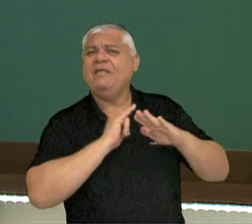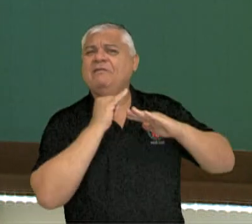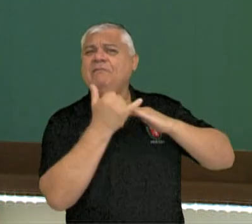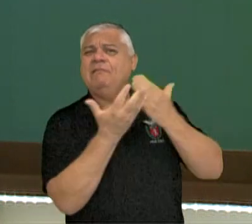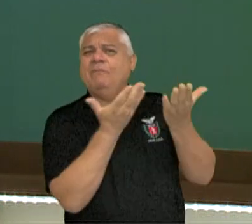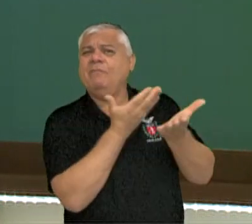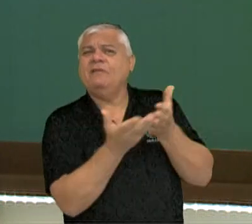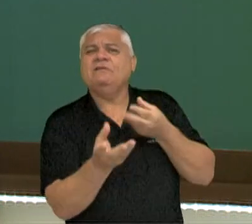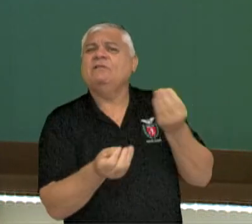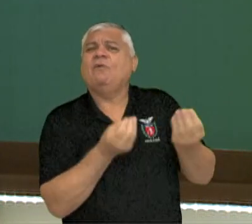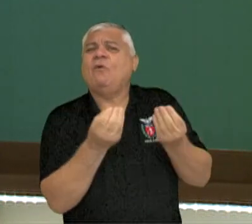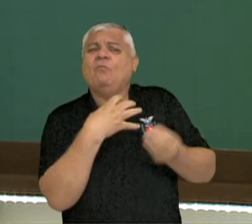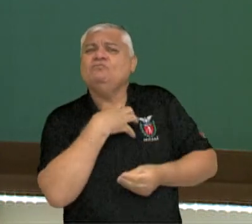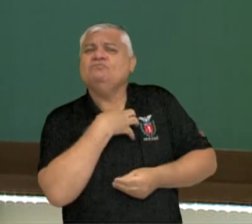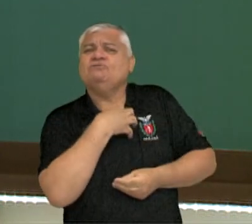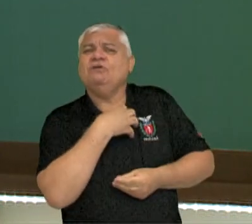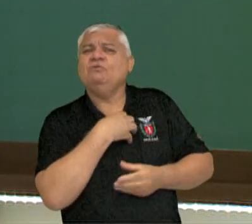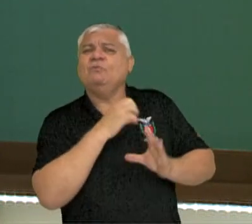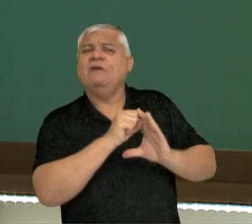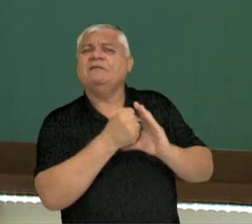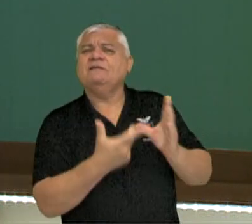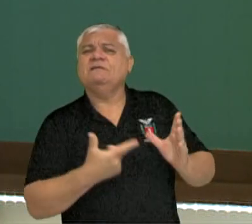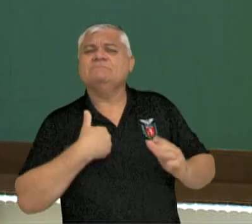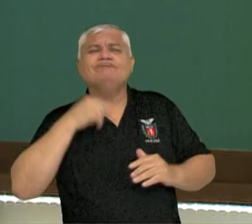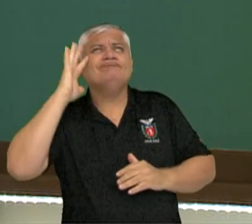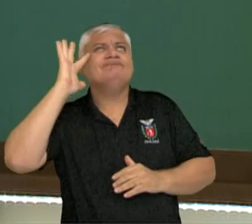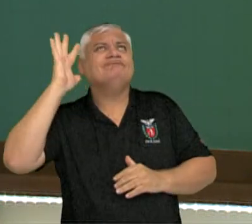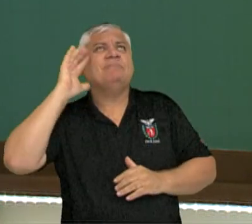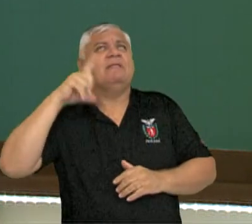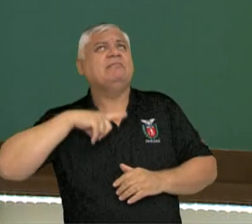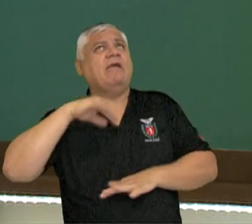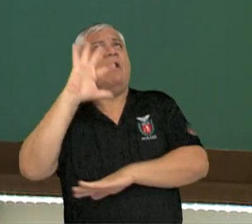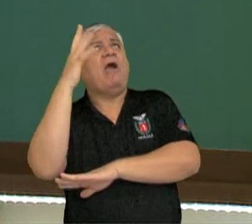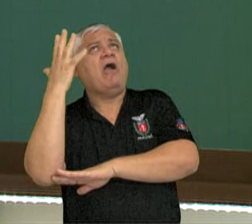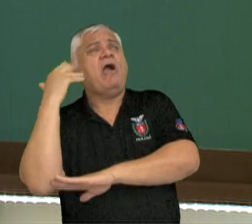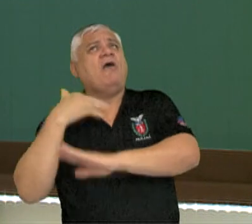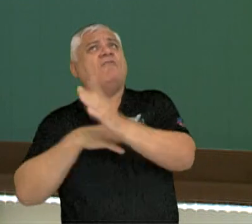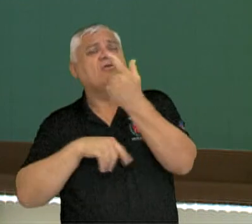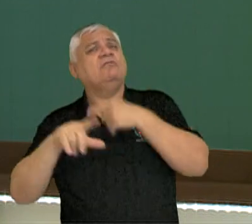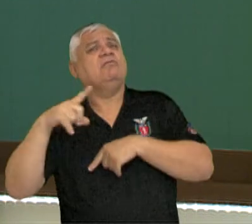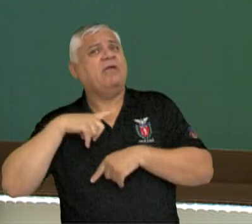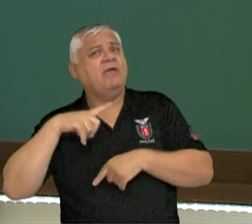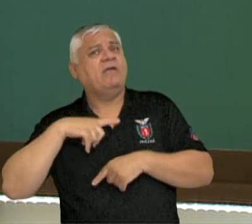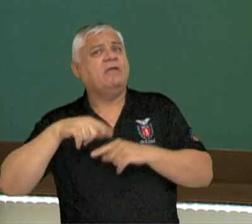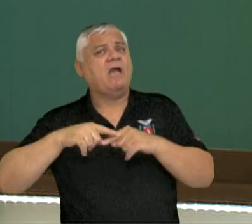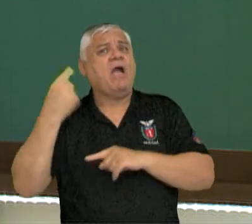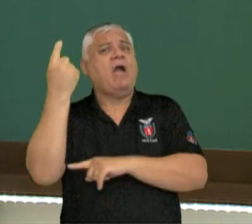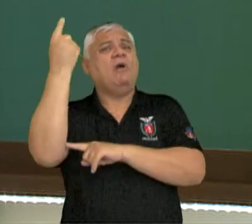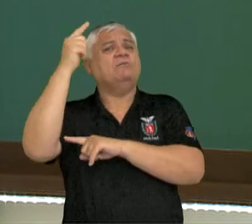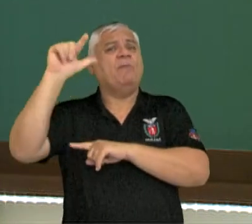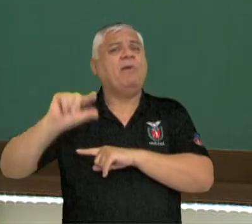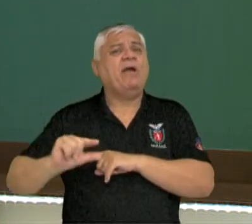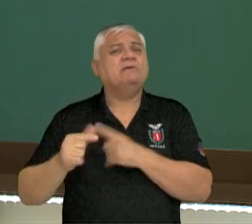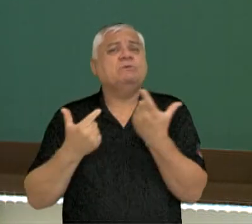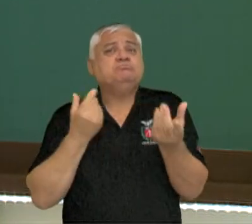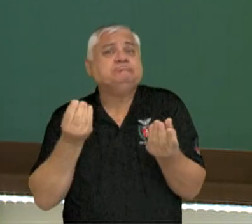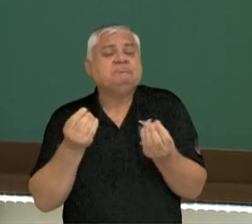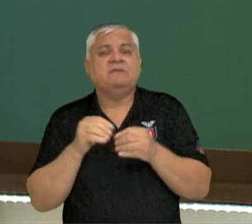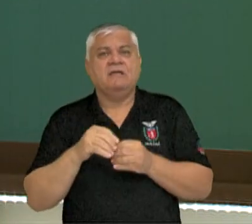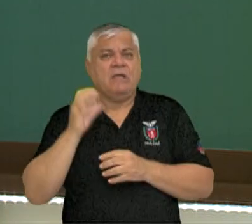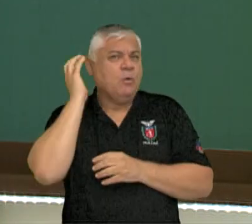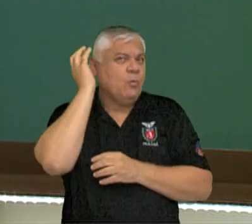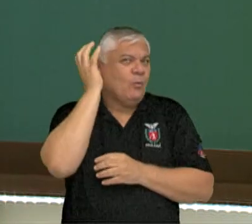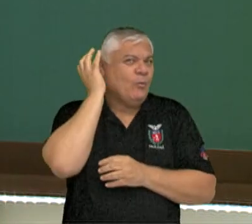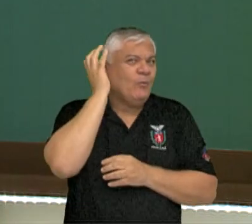Ilha Perdida? Fica imaginando aí, tem árvores de que tipo? Será que tem lá um